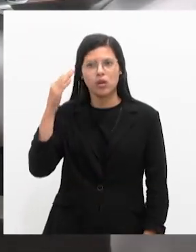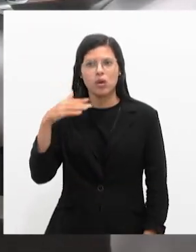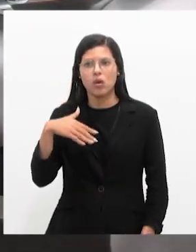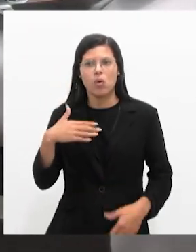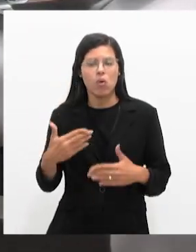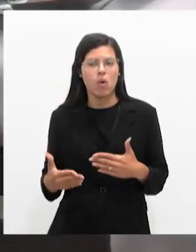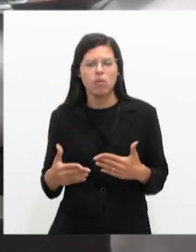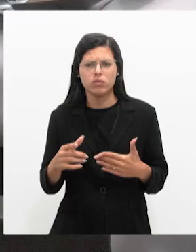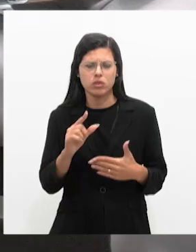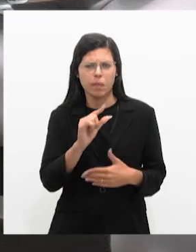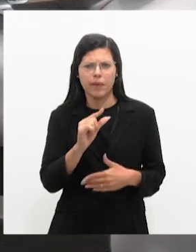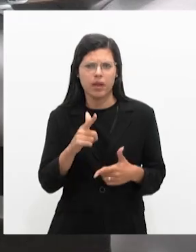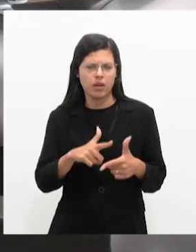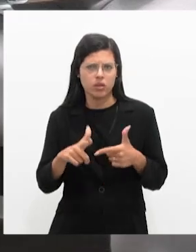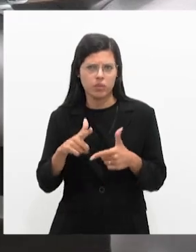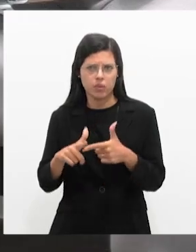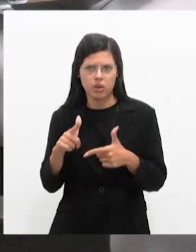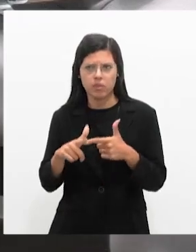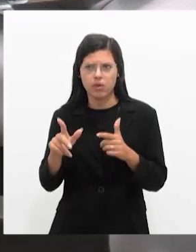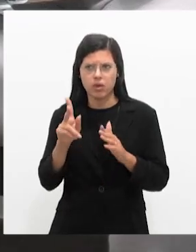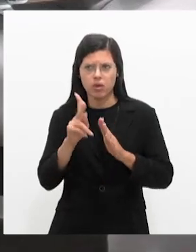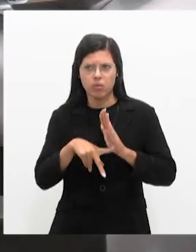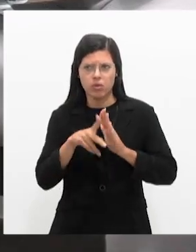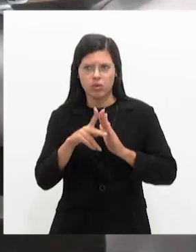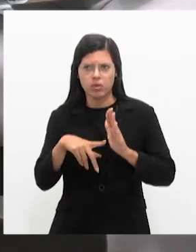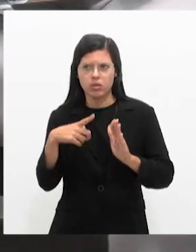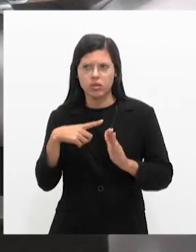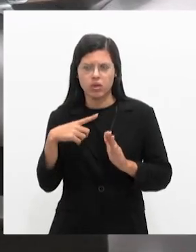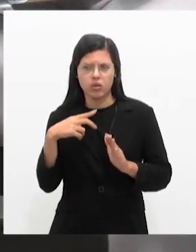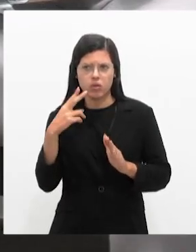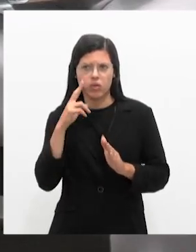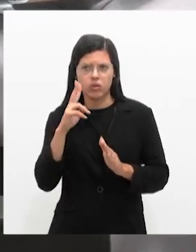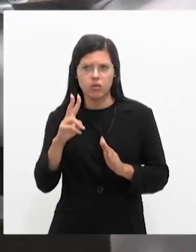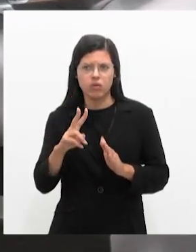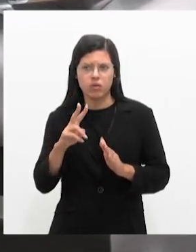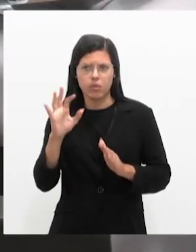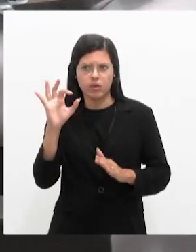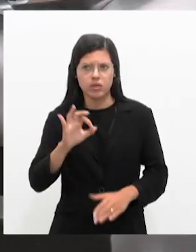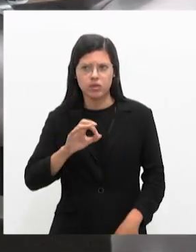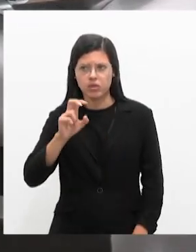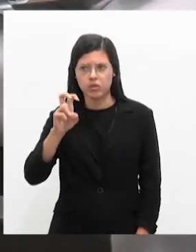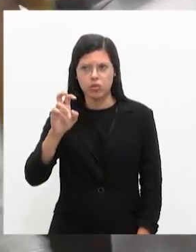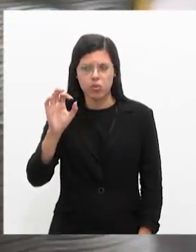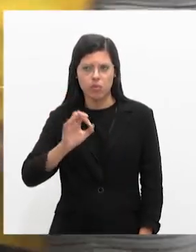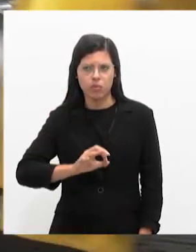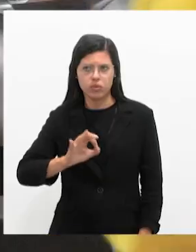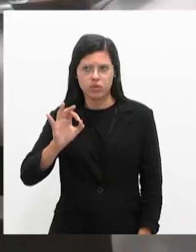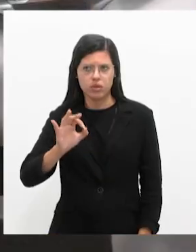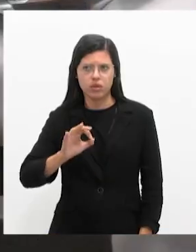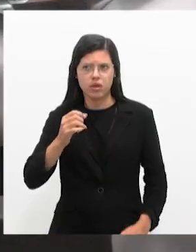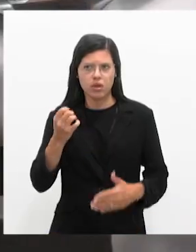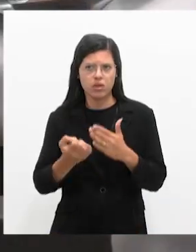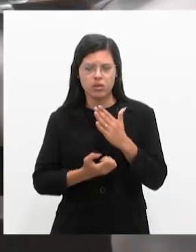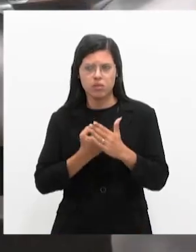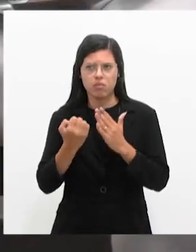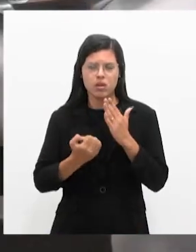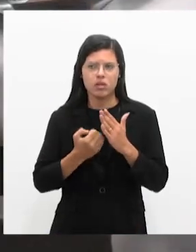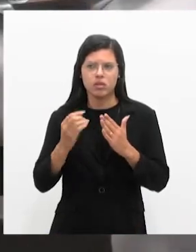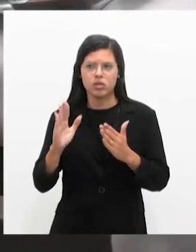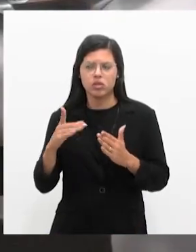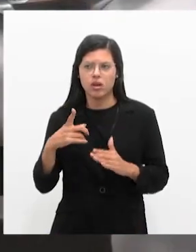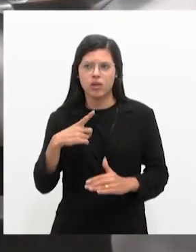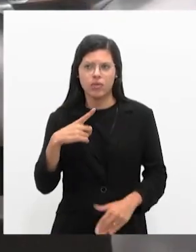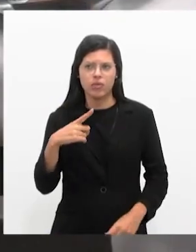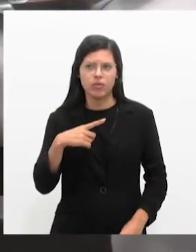problemas que o projeto tem. Acho que, quando eu olhei aqui o percentual de 5%, eu pensei, 5%, as empresas já têm o percentual